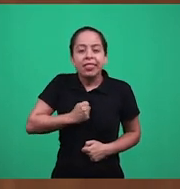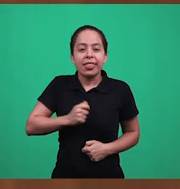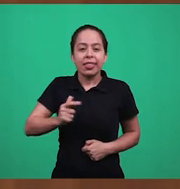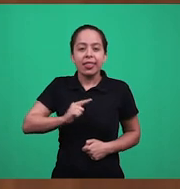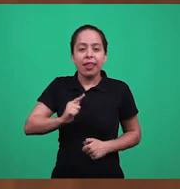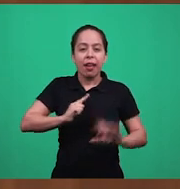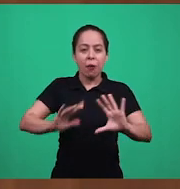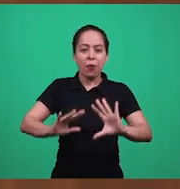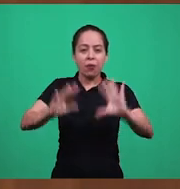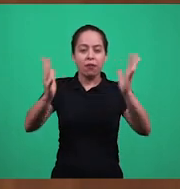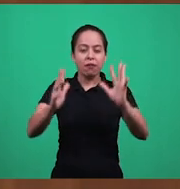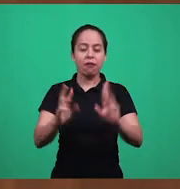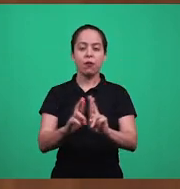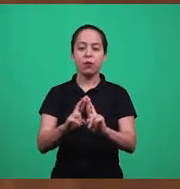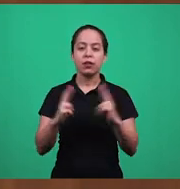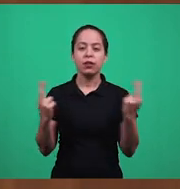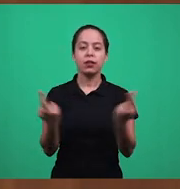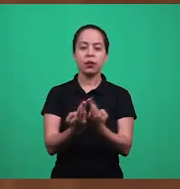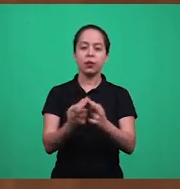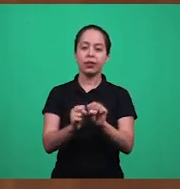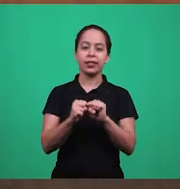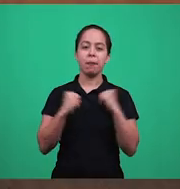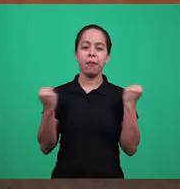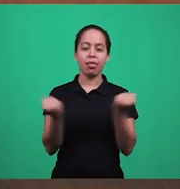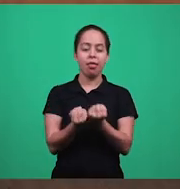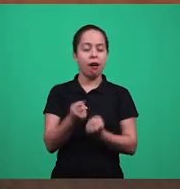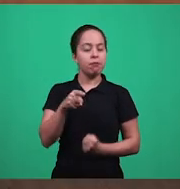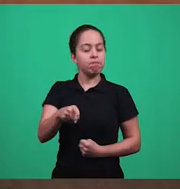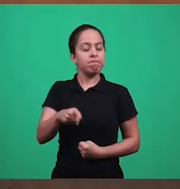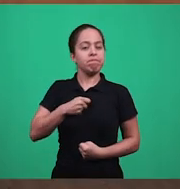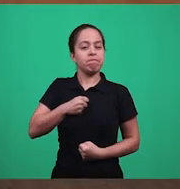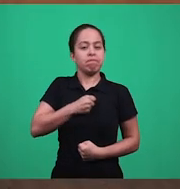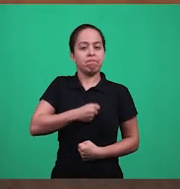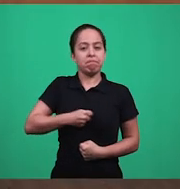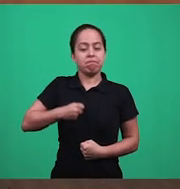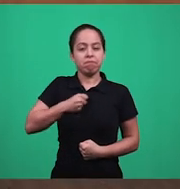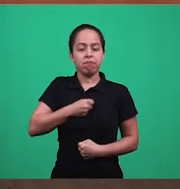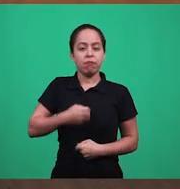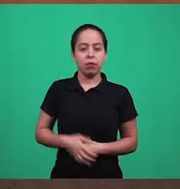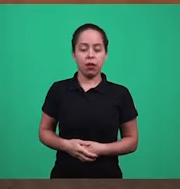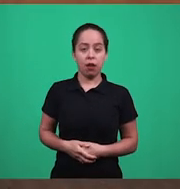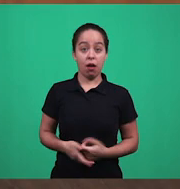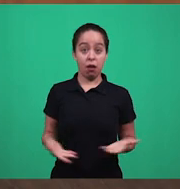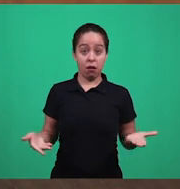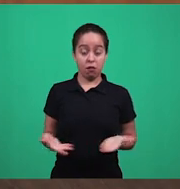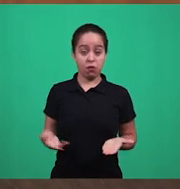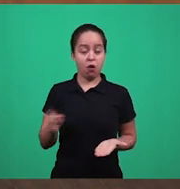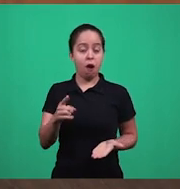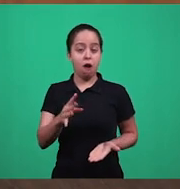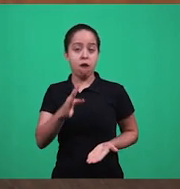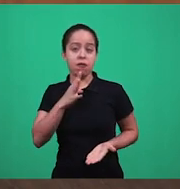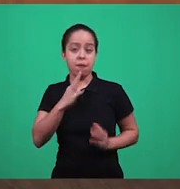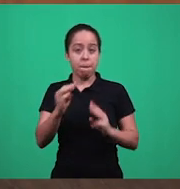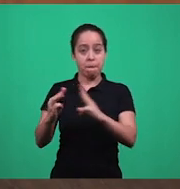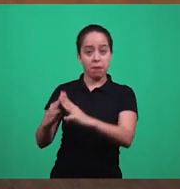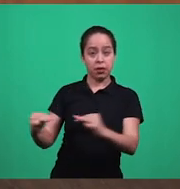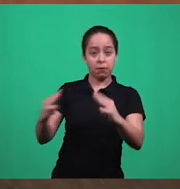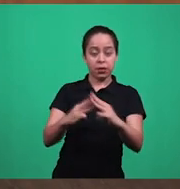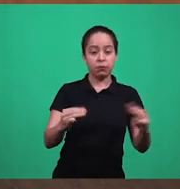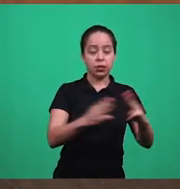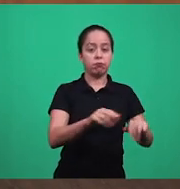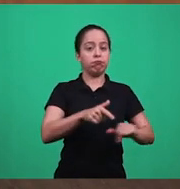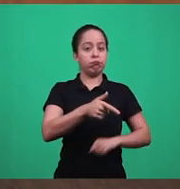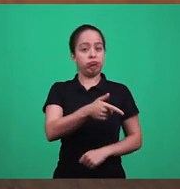eventos, das reuniões, dos seminários que aconteciam ali. Mas a partir de hoje, nós vamos conhecer outros Manaíns espalhados pelo